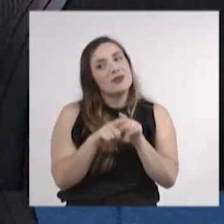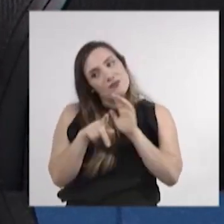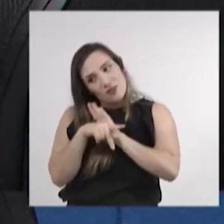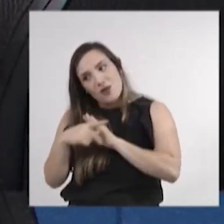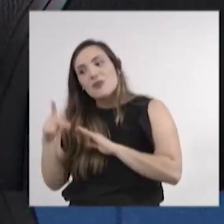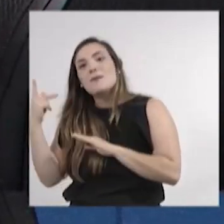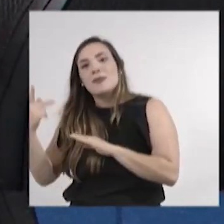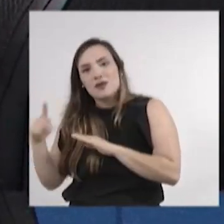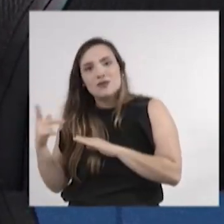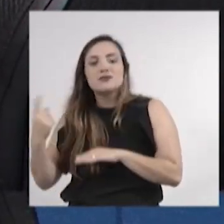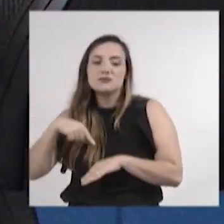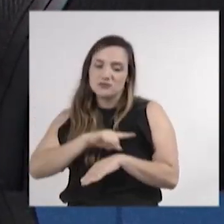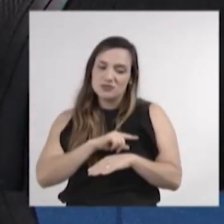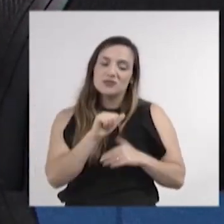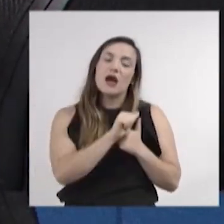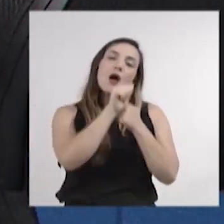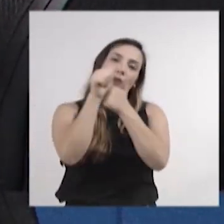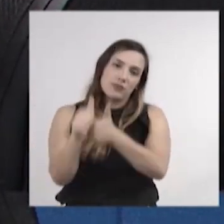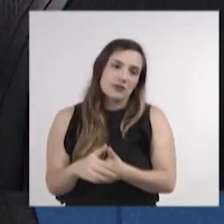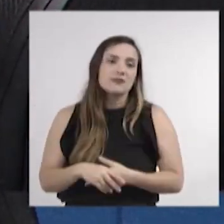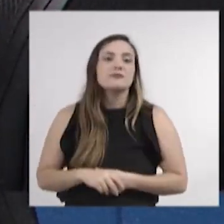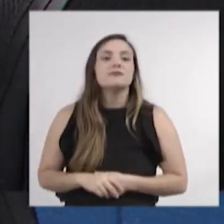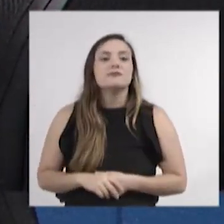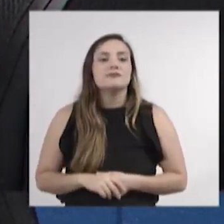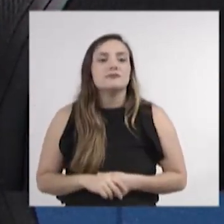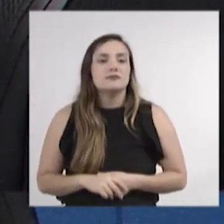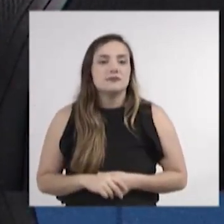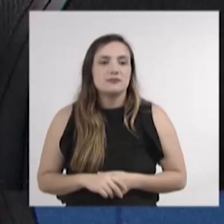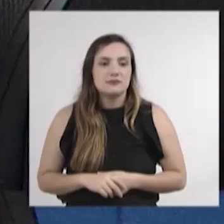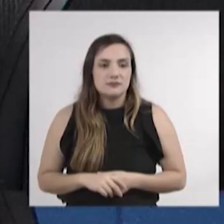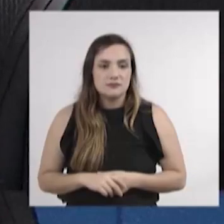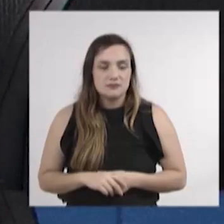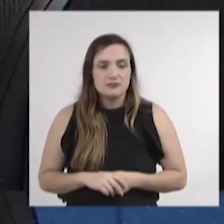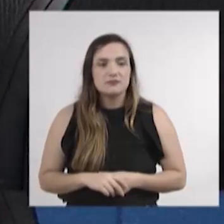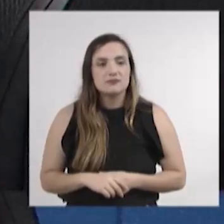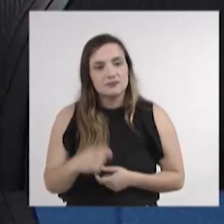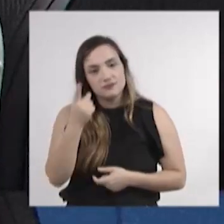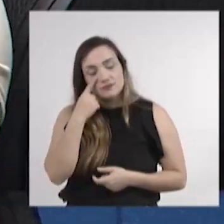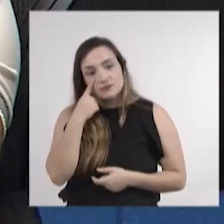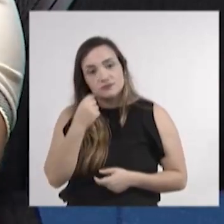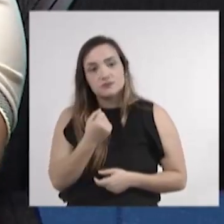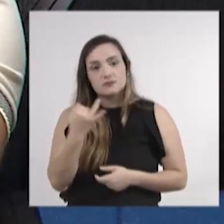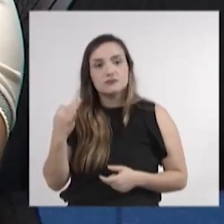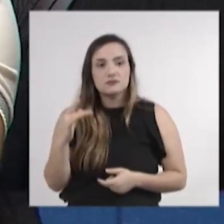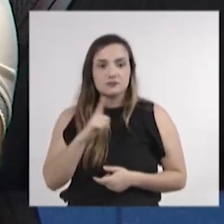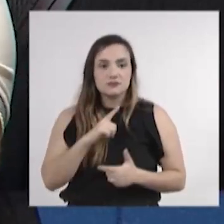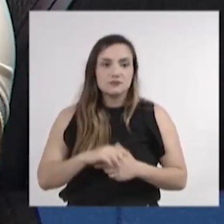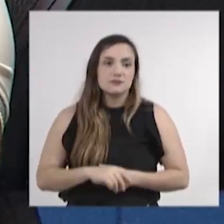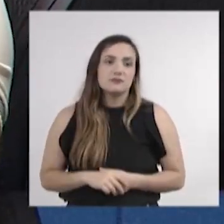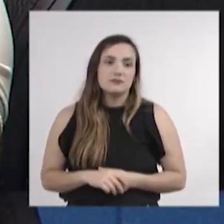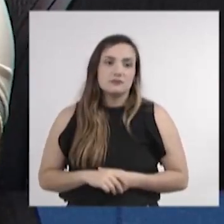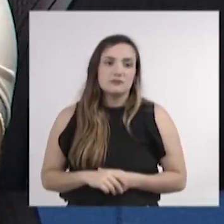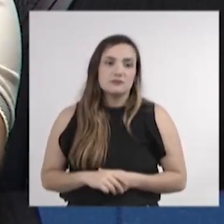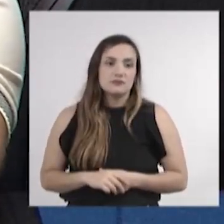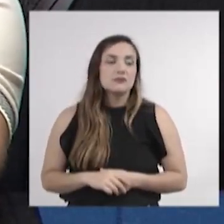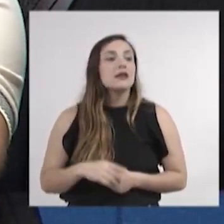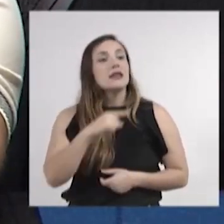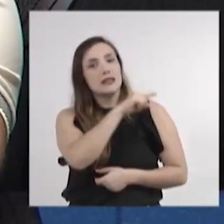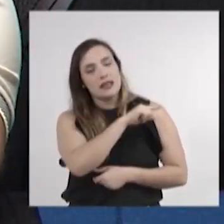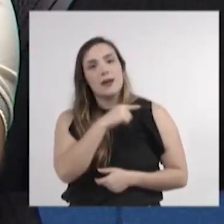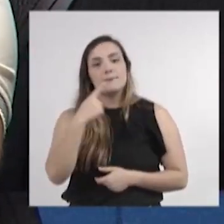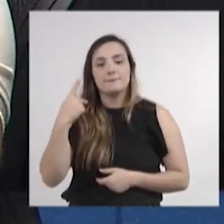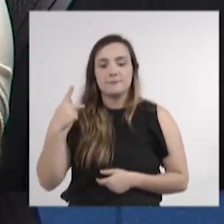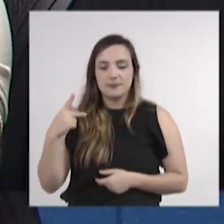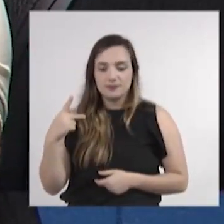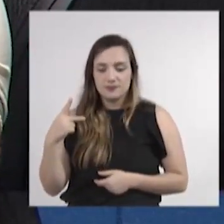essa extrapolação de estações para montante do nosso quintal, digamos assim. No lado paraguaio também tem estações, tem